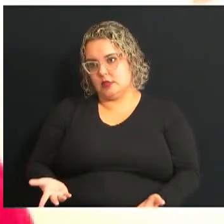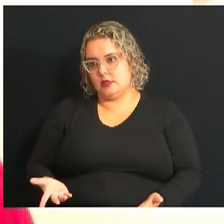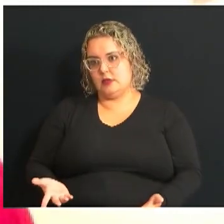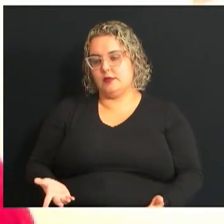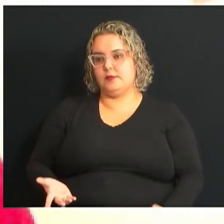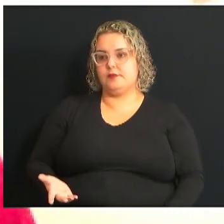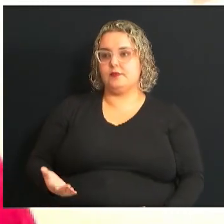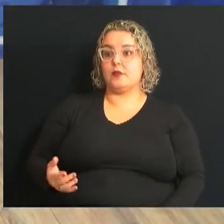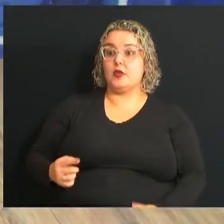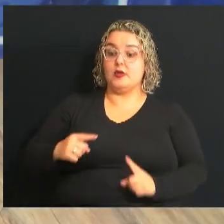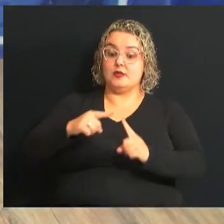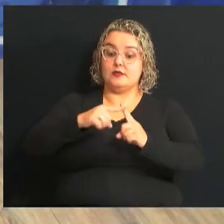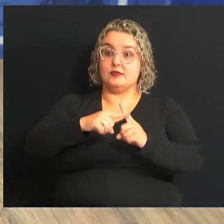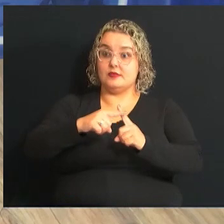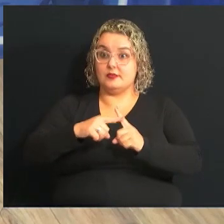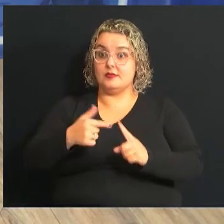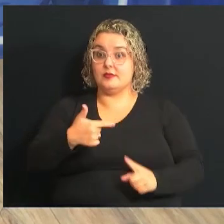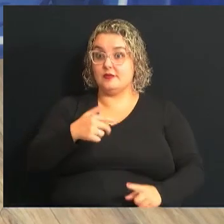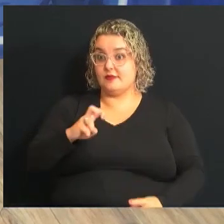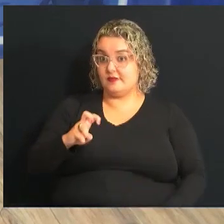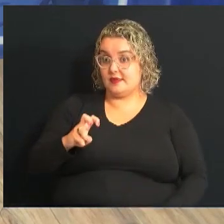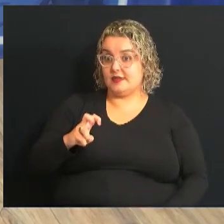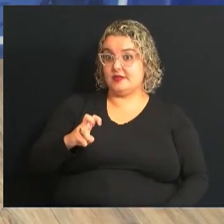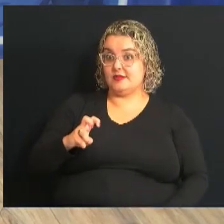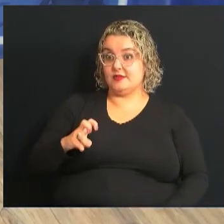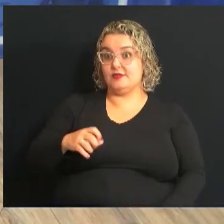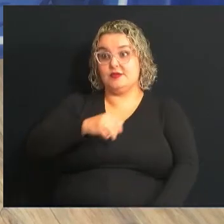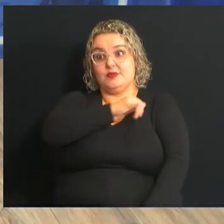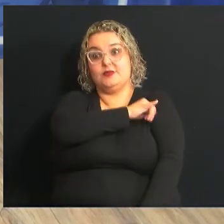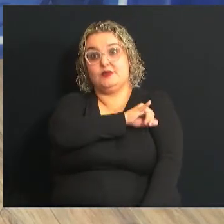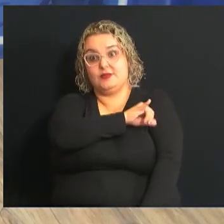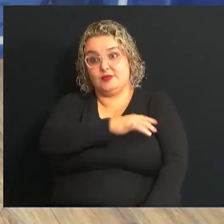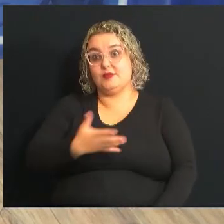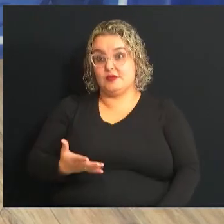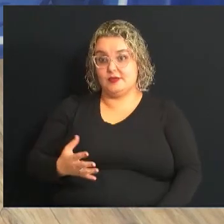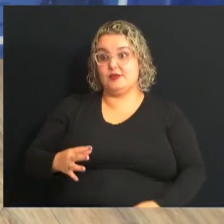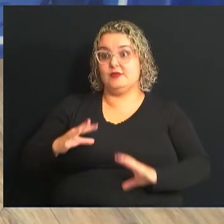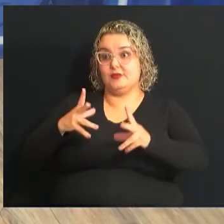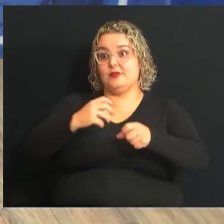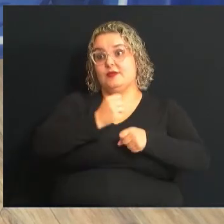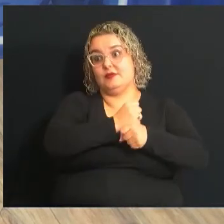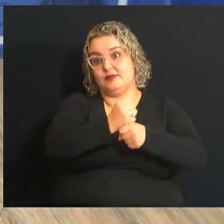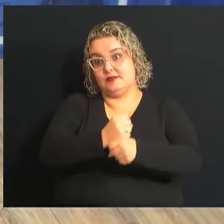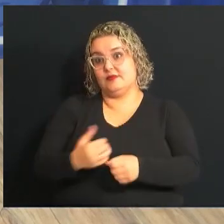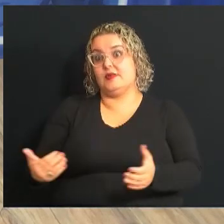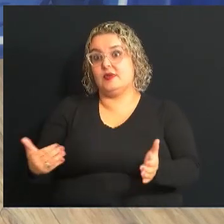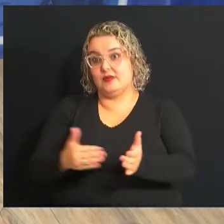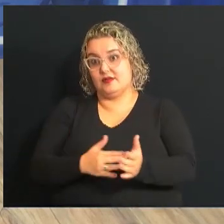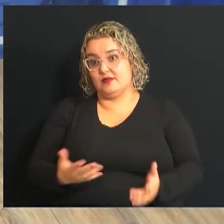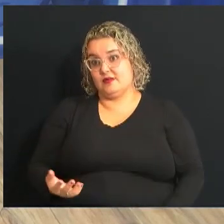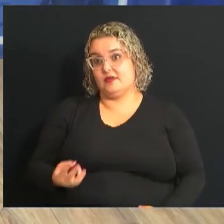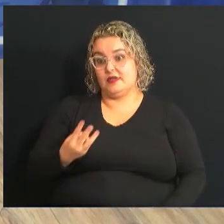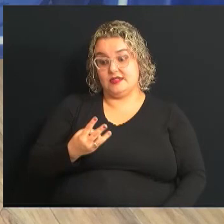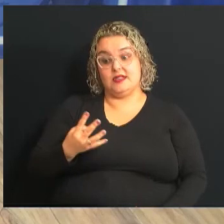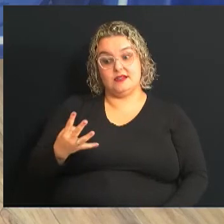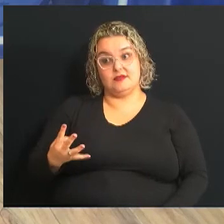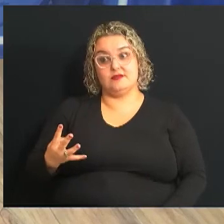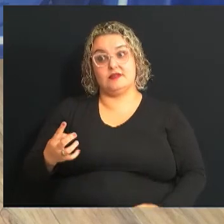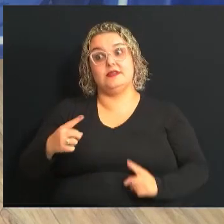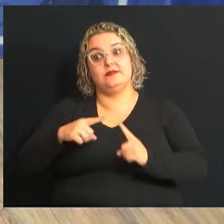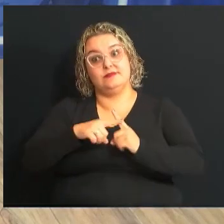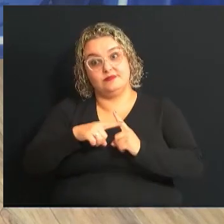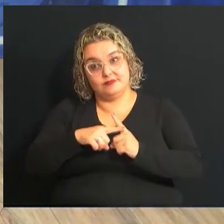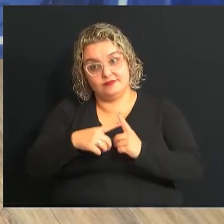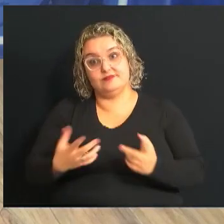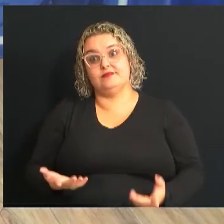de temperatura de 25 graus no Rio de Janeiro, pegando todo o ano, para ir agora, por exemplo, a 3, 4 graus.